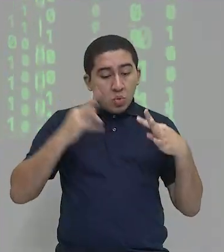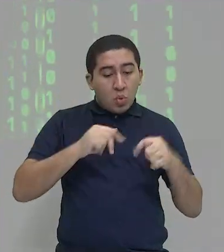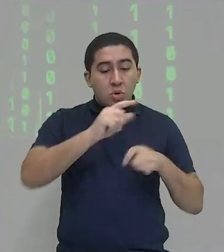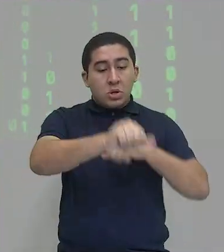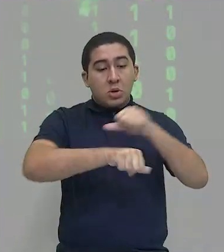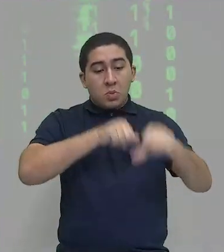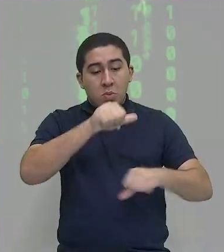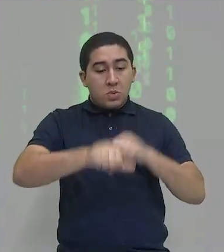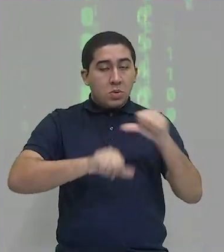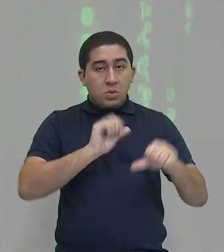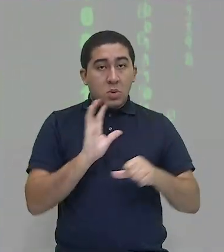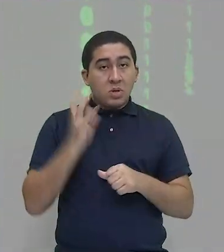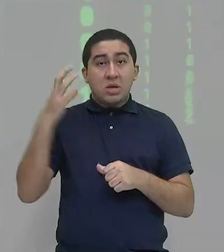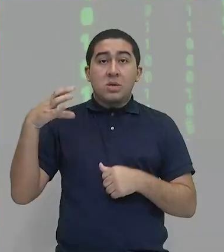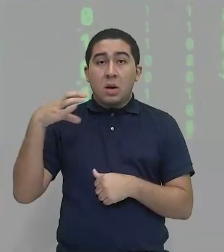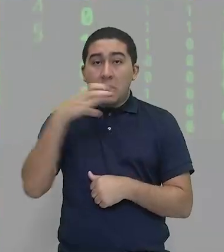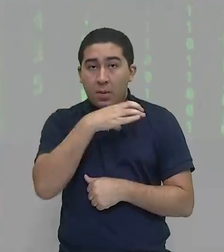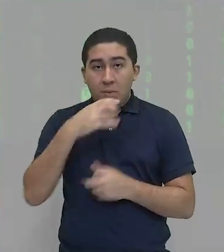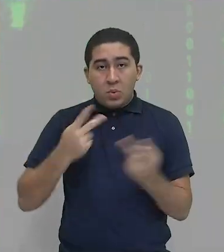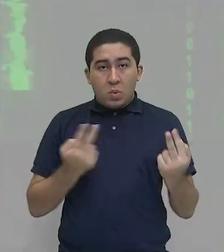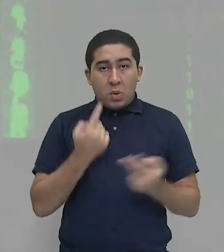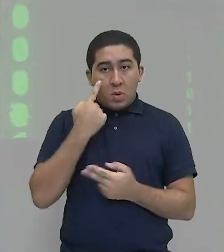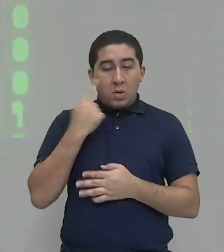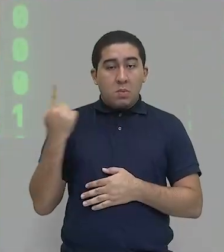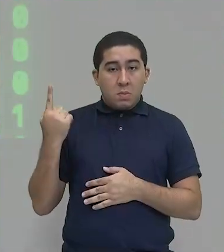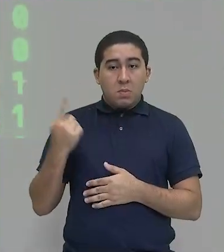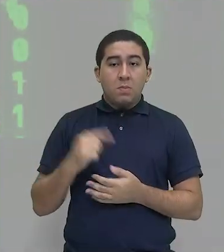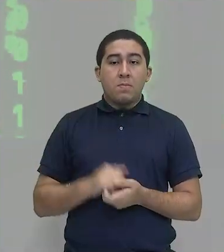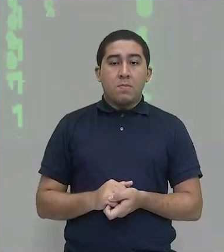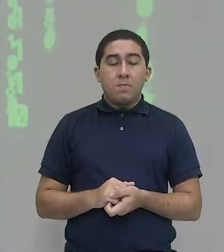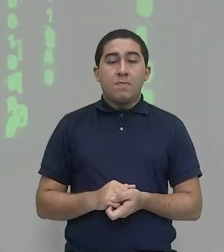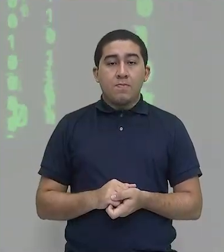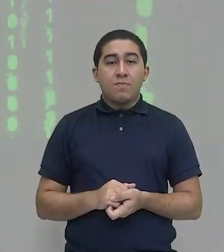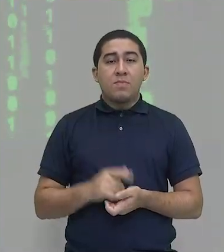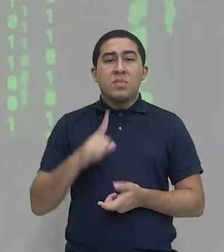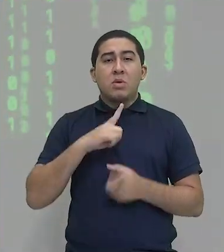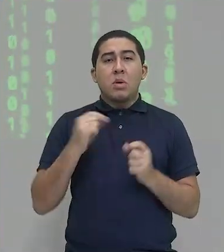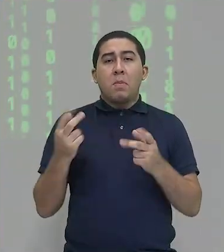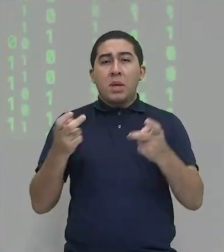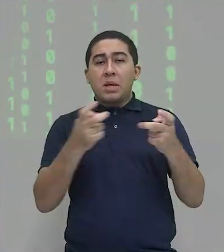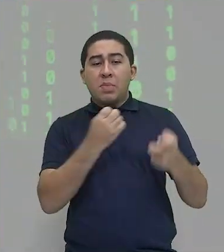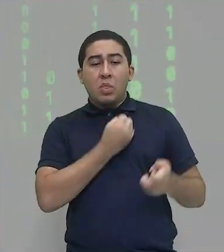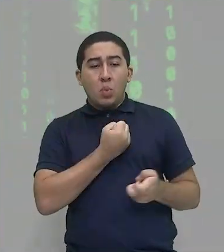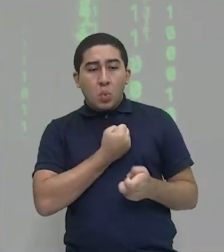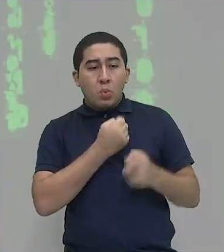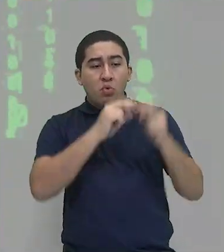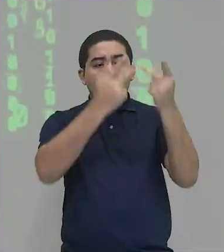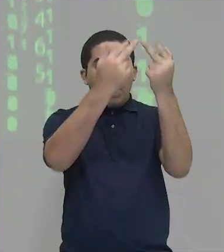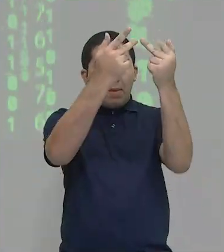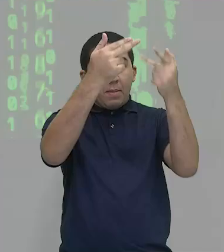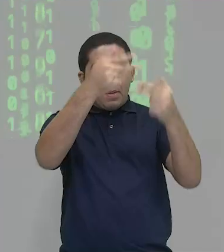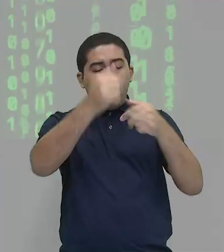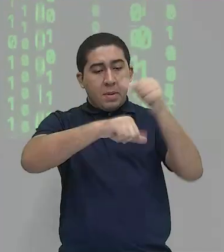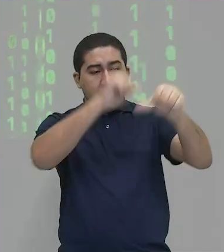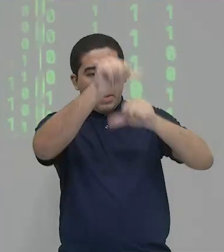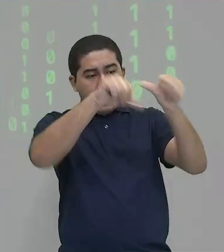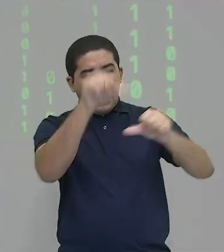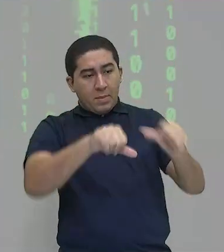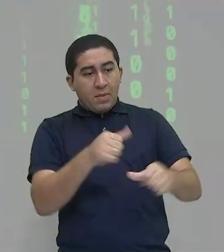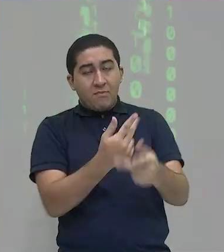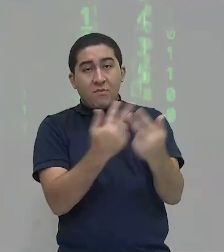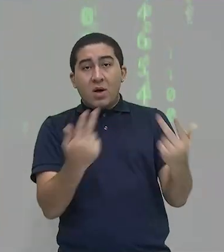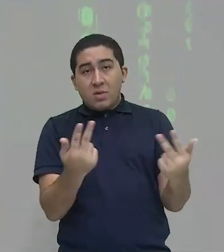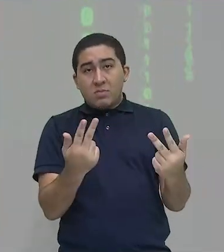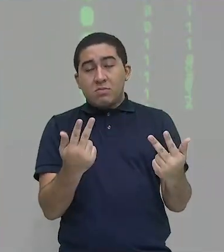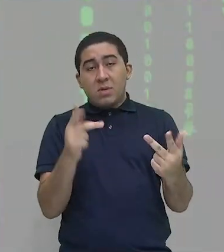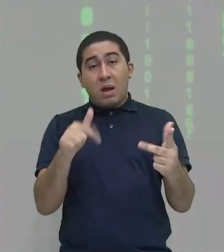tão rápida como a gente está verificando aqui, né? Logaritmos, né? Algoritmos e tanta coisa aí que faz